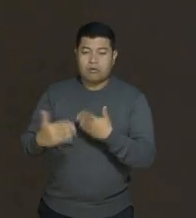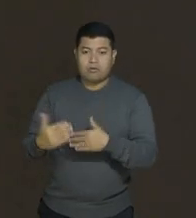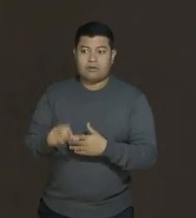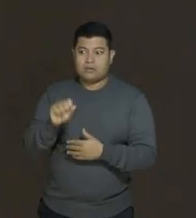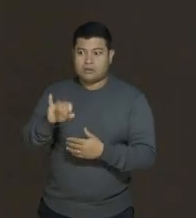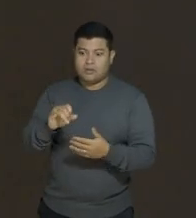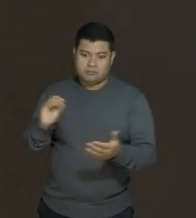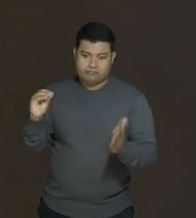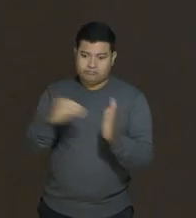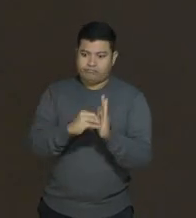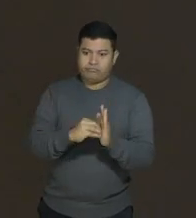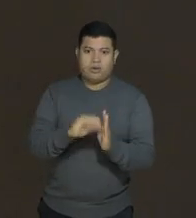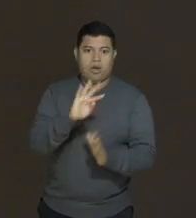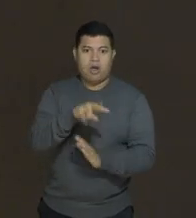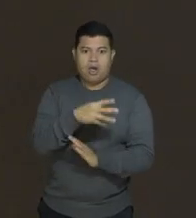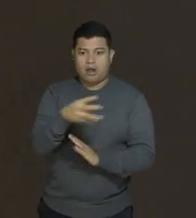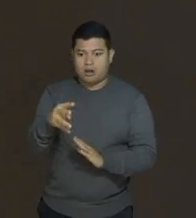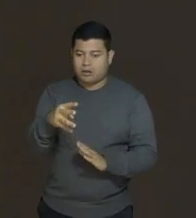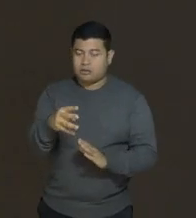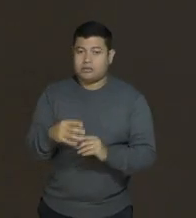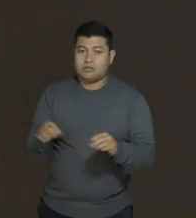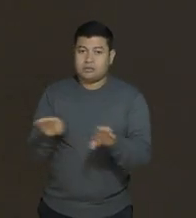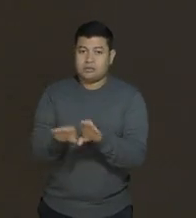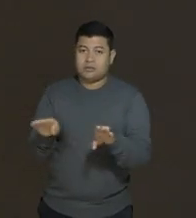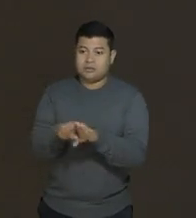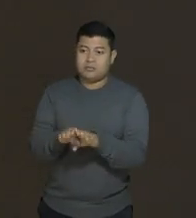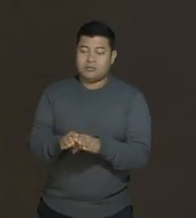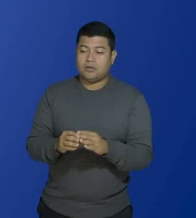lembram. Isso também na vida adulta acontece.